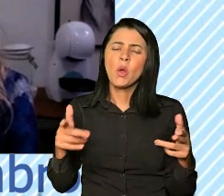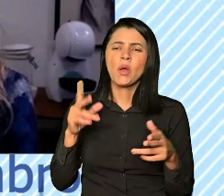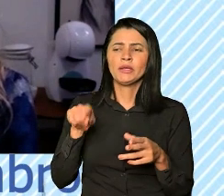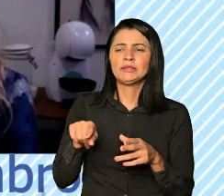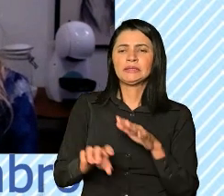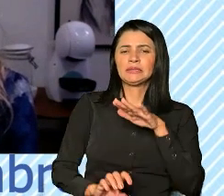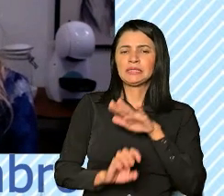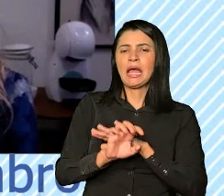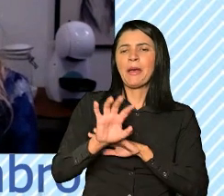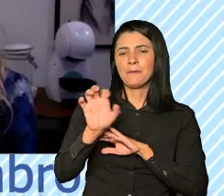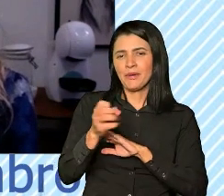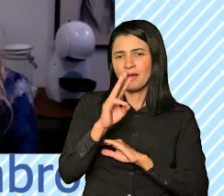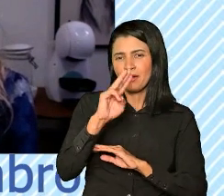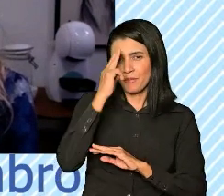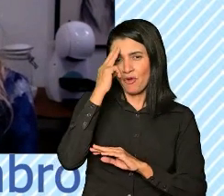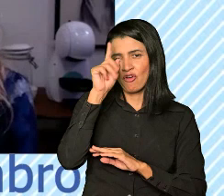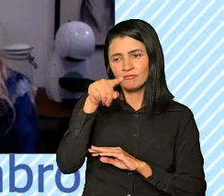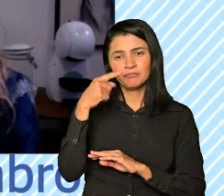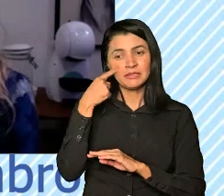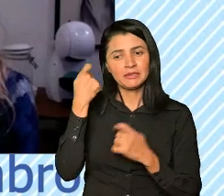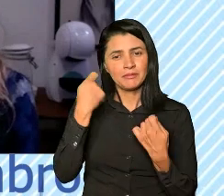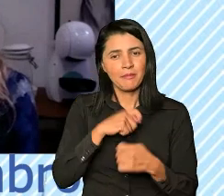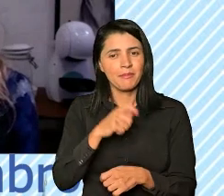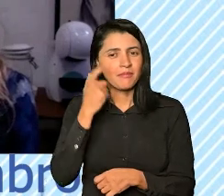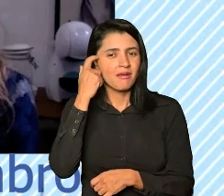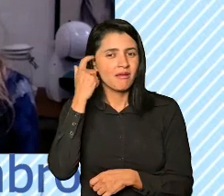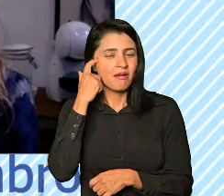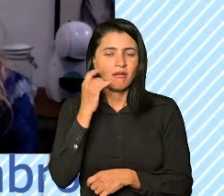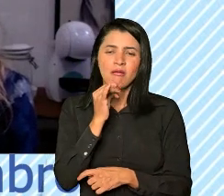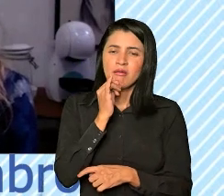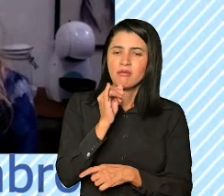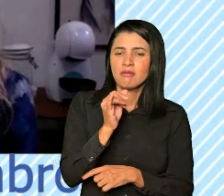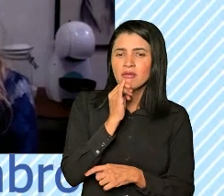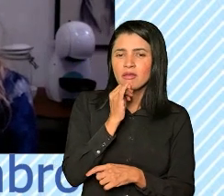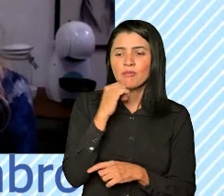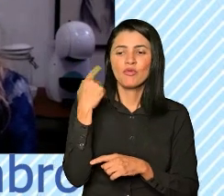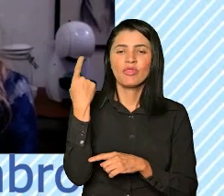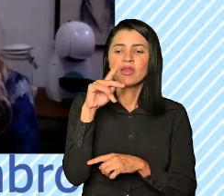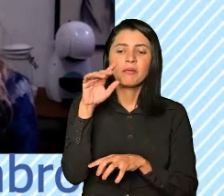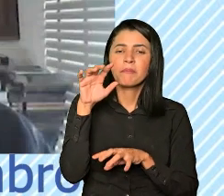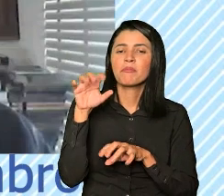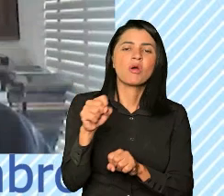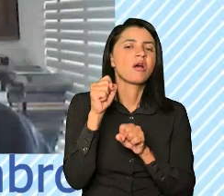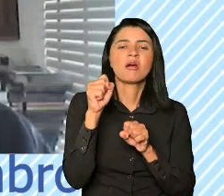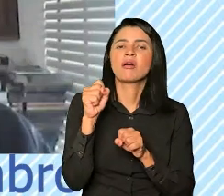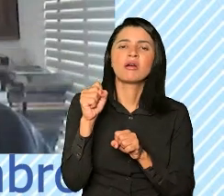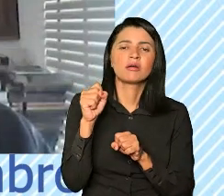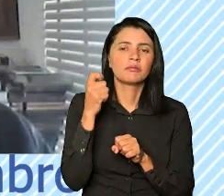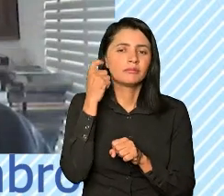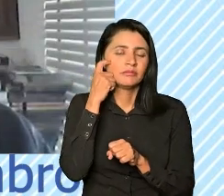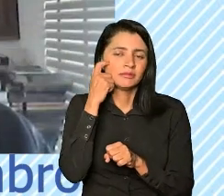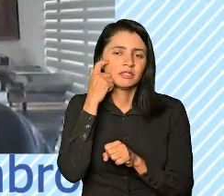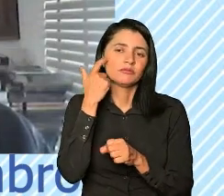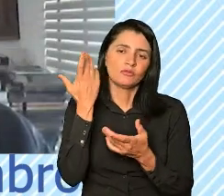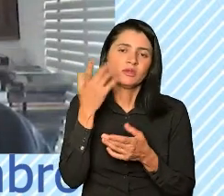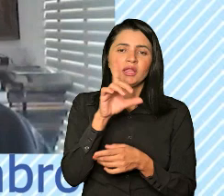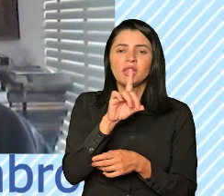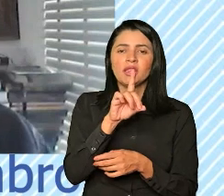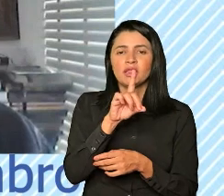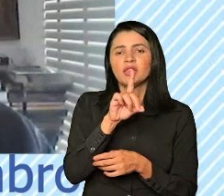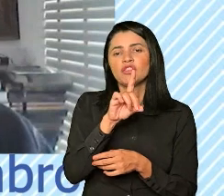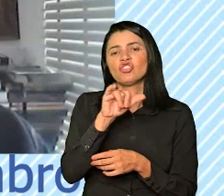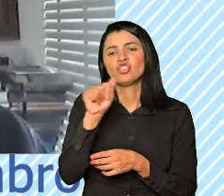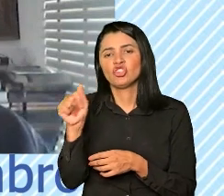bastante. Então, acho que é interessante a gente pensar em exemplos ou instrumentos, vetores dessa apropriação. Pensemos, então, em datas, em